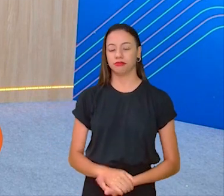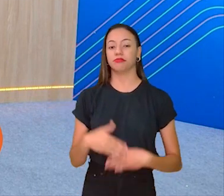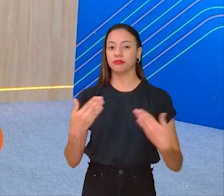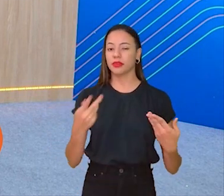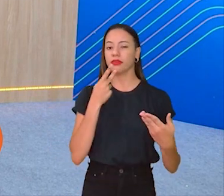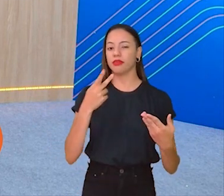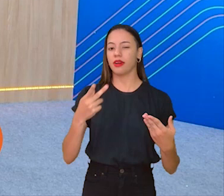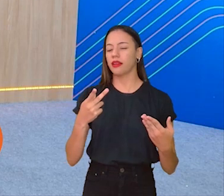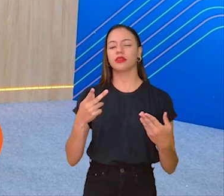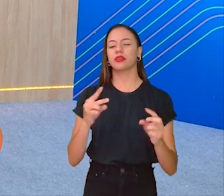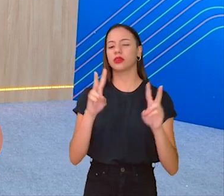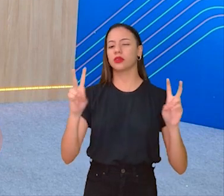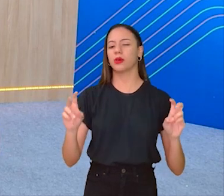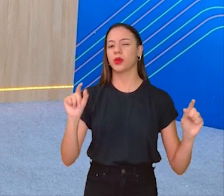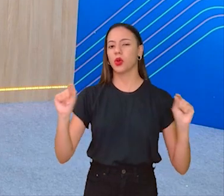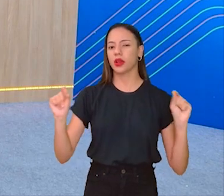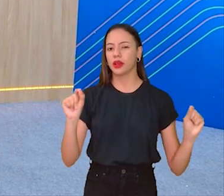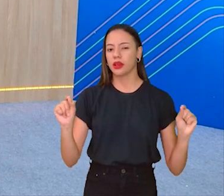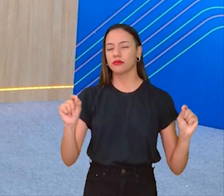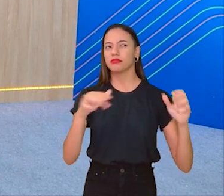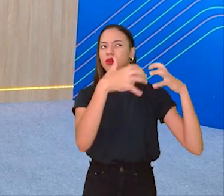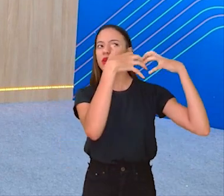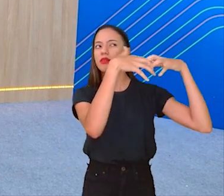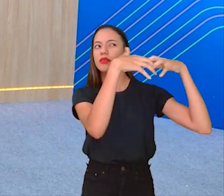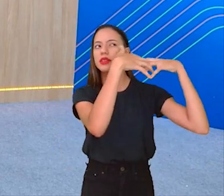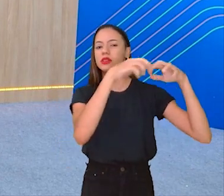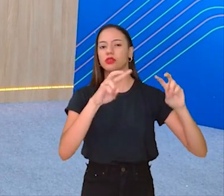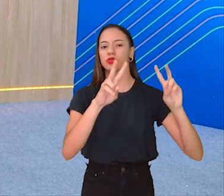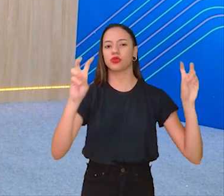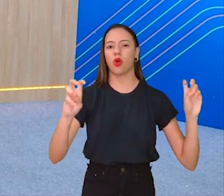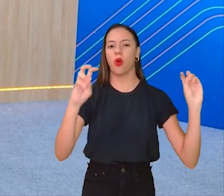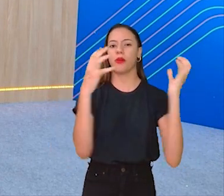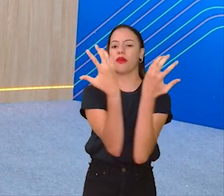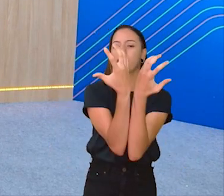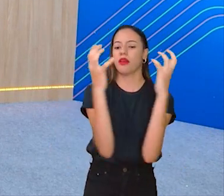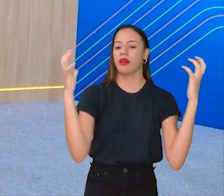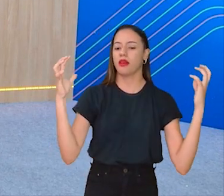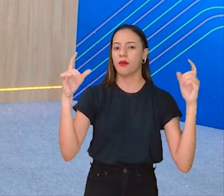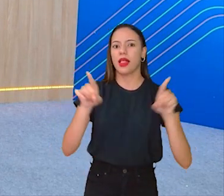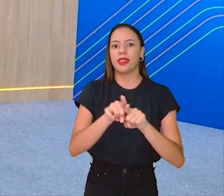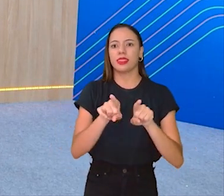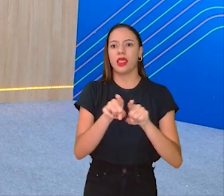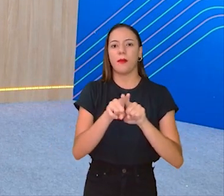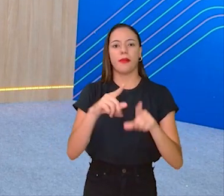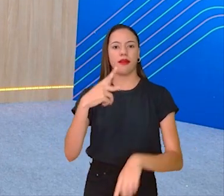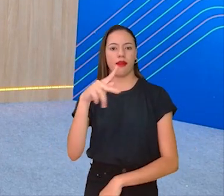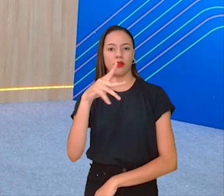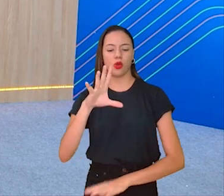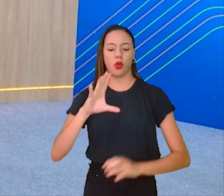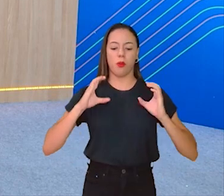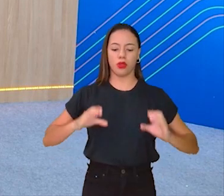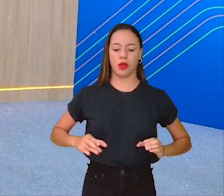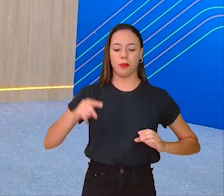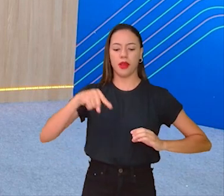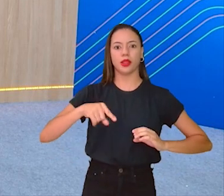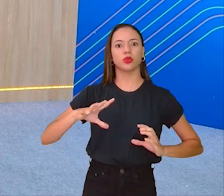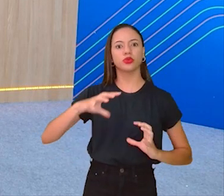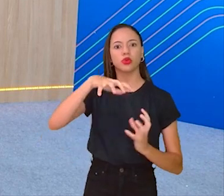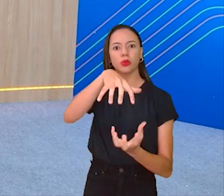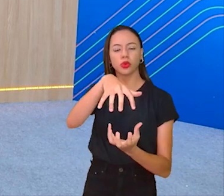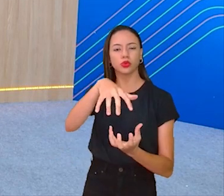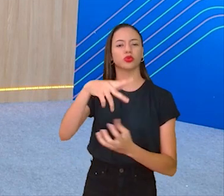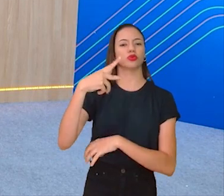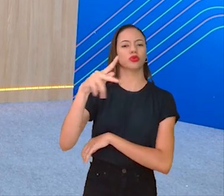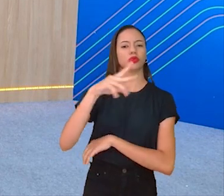sobre como refletir sobre o meio ambiente e a sua postura no mundo, né, de consumo, os hábitos